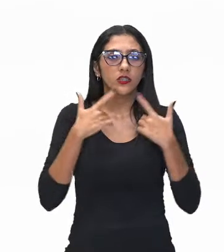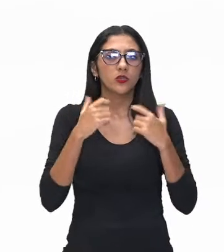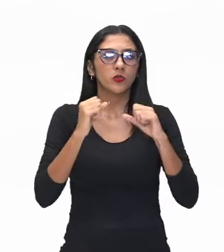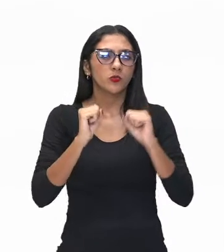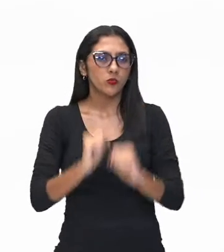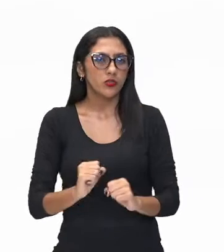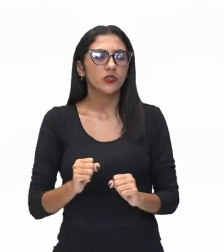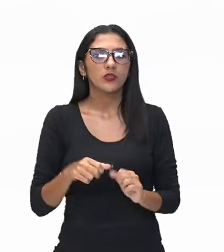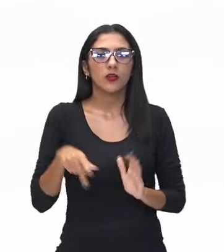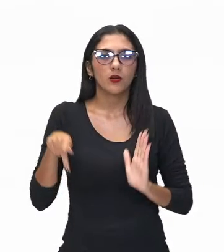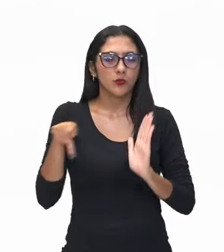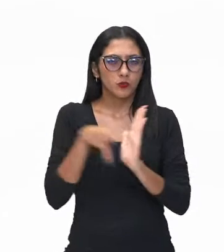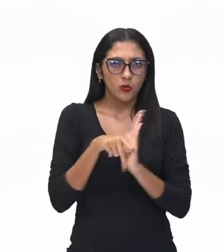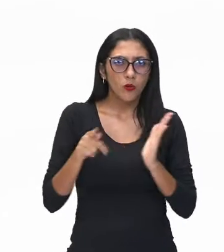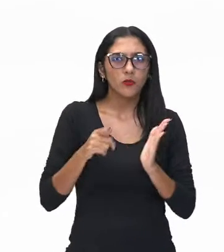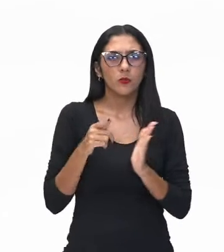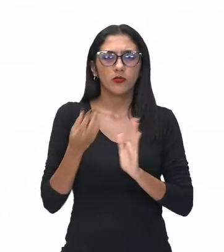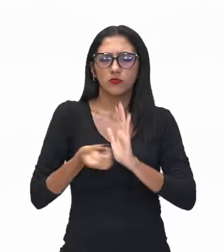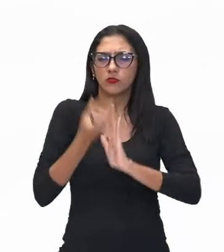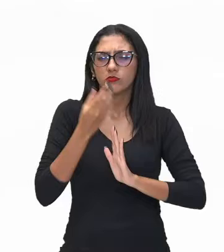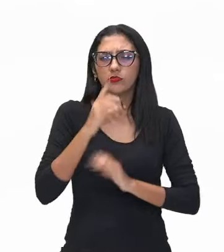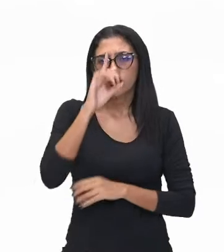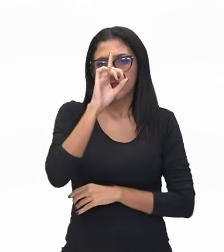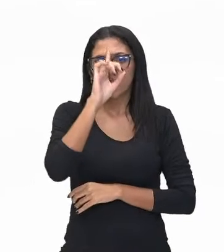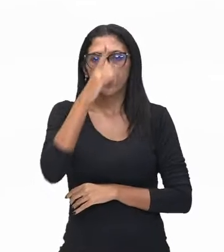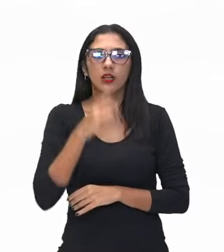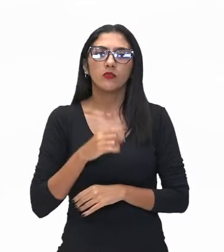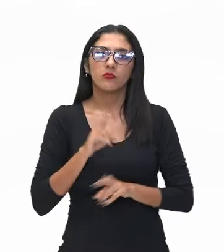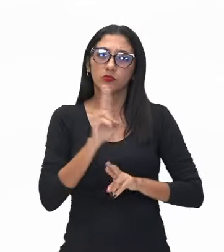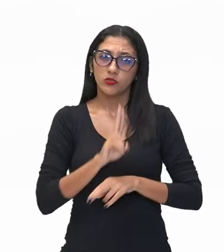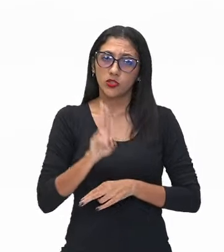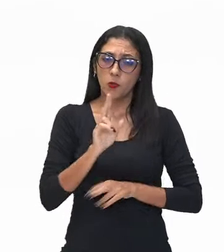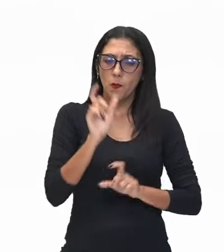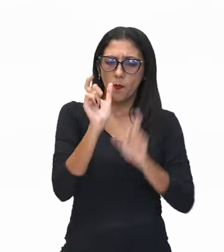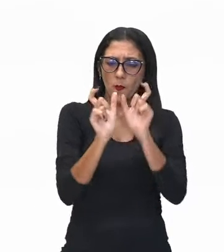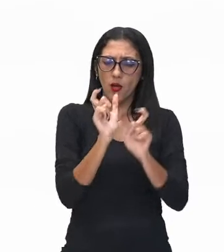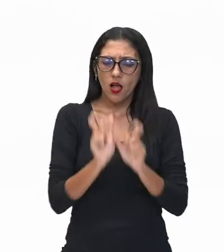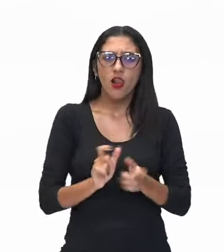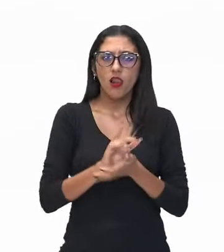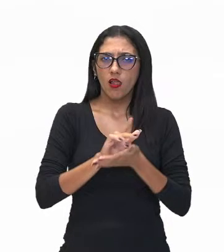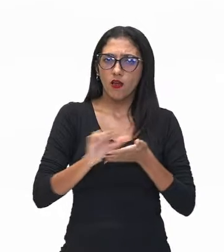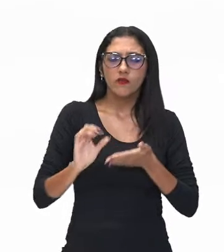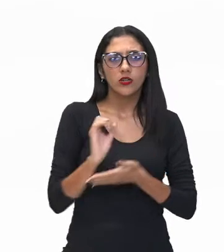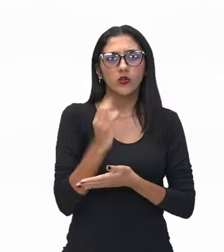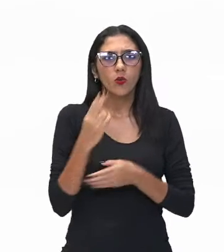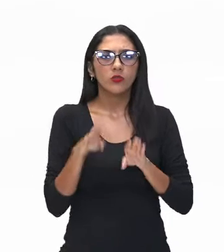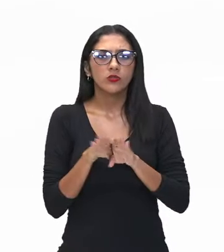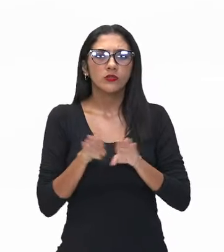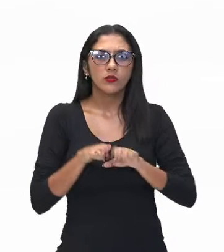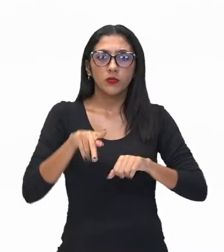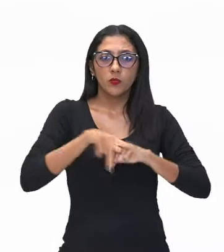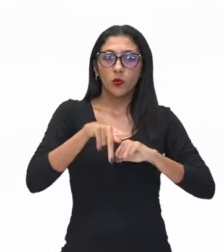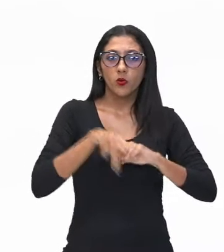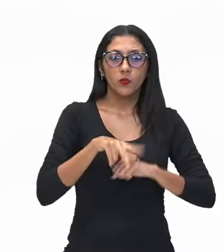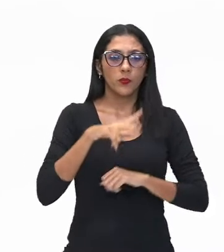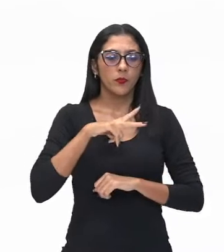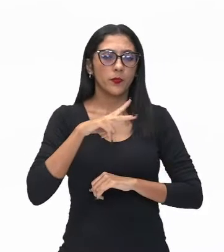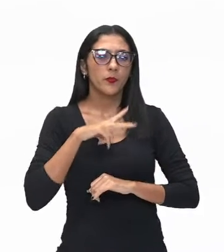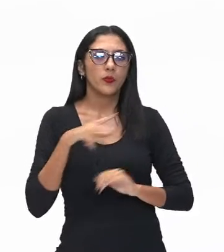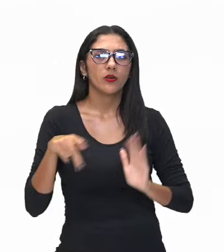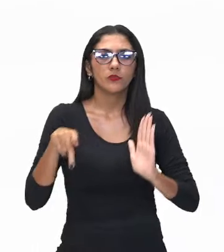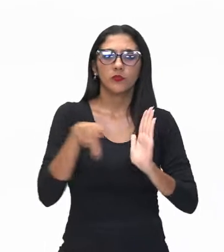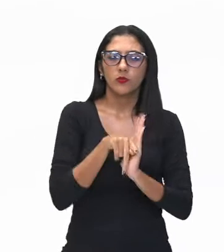para articulação de ideias por meio de vocábulos ou locuções por pronomes pessoais,